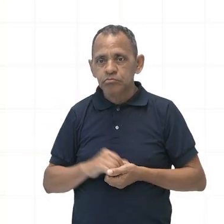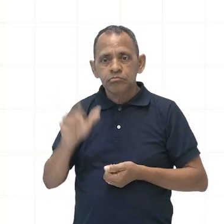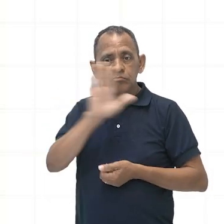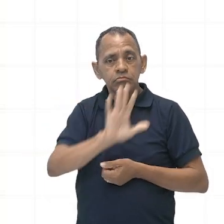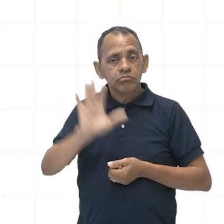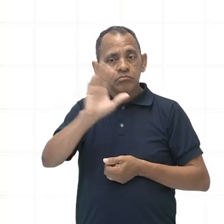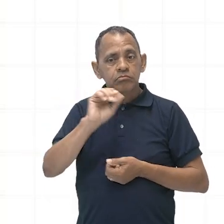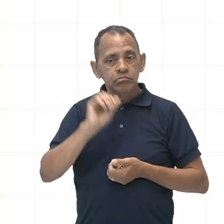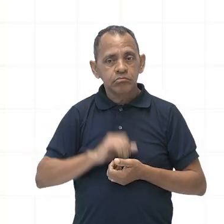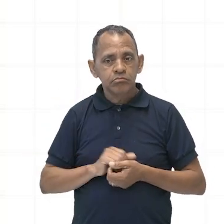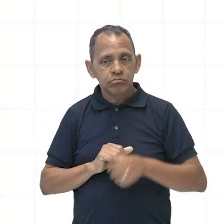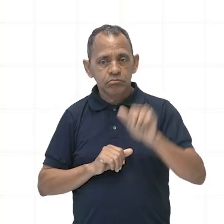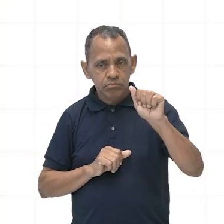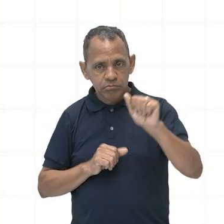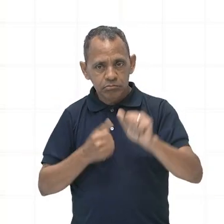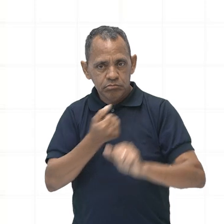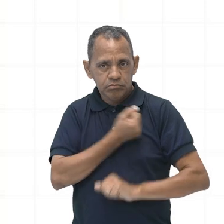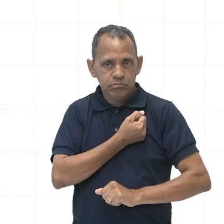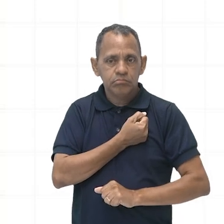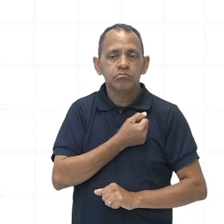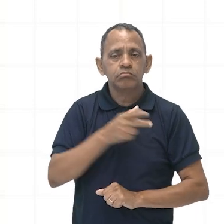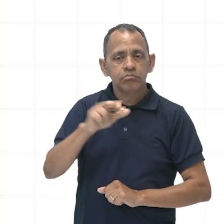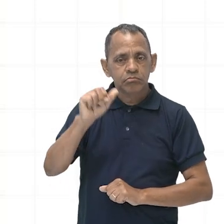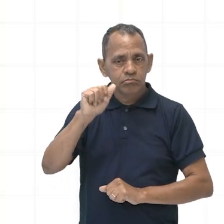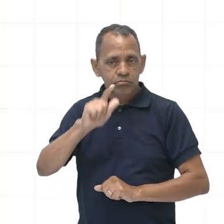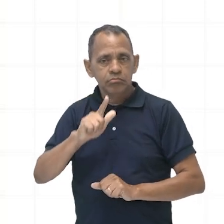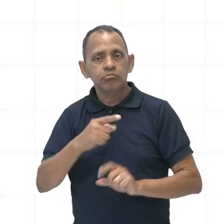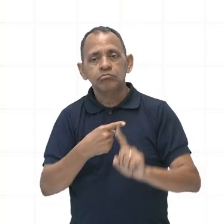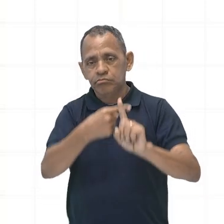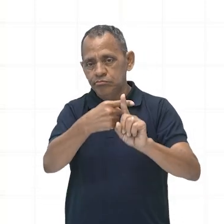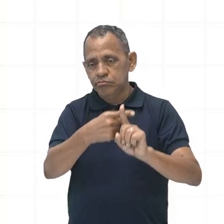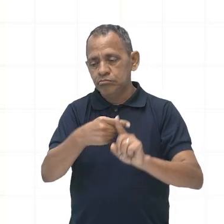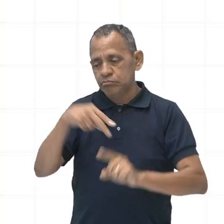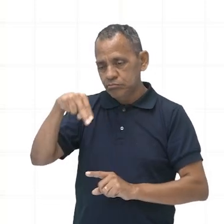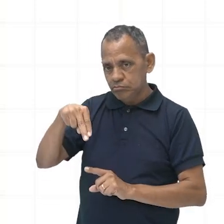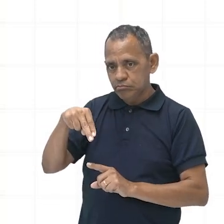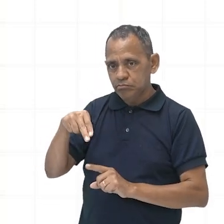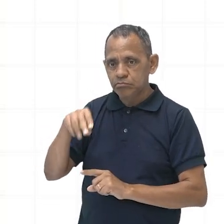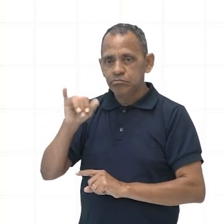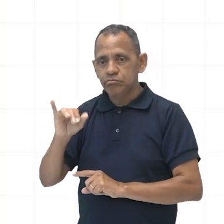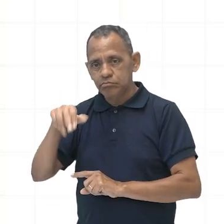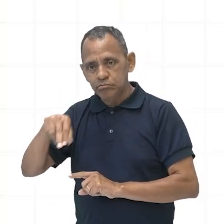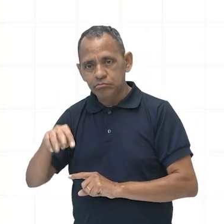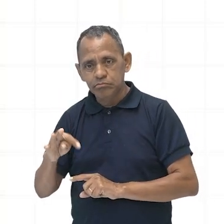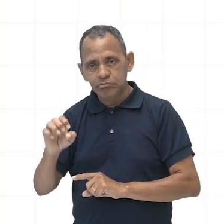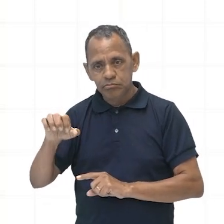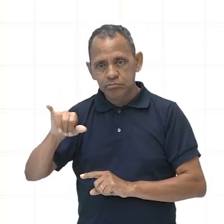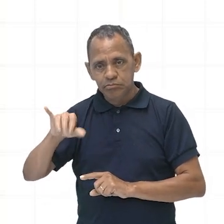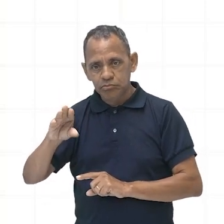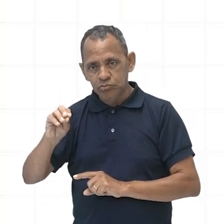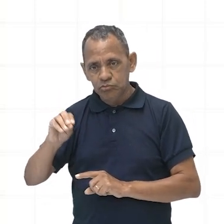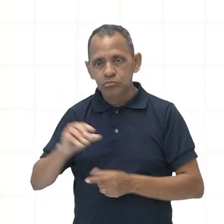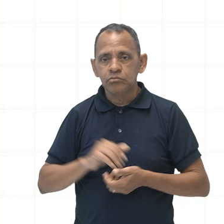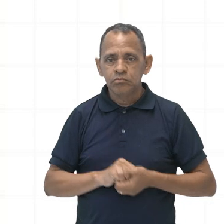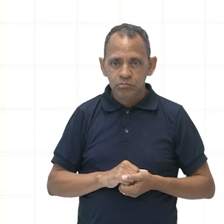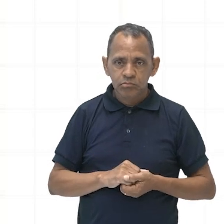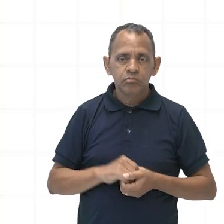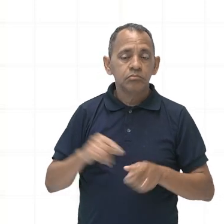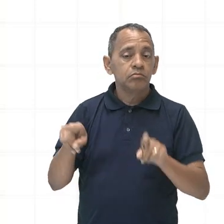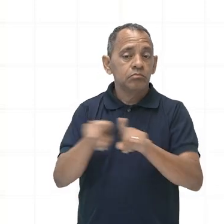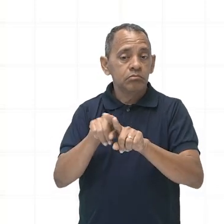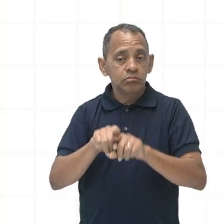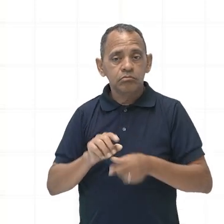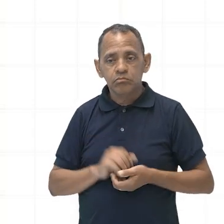geral, sendo A um número real positivo, e N um número inteiro, e P também um número inteiro, não, um número